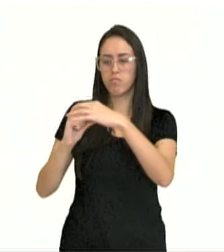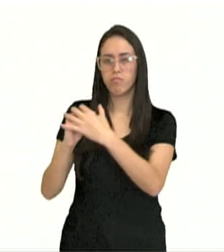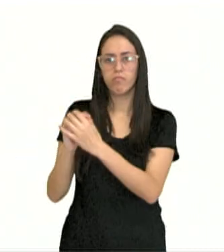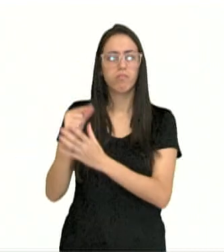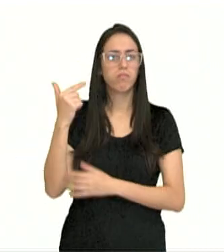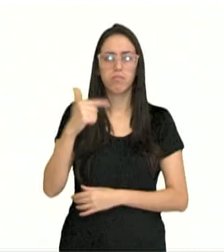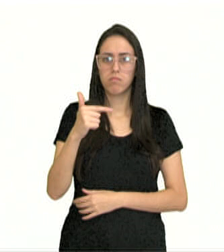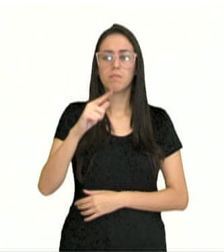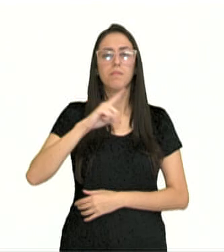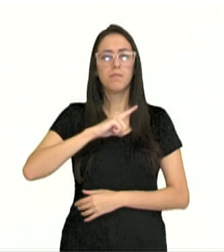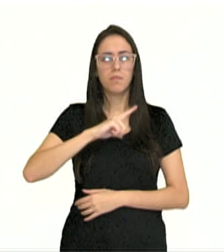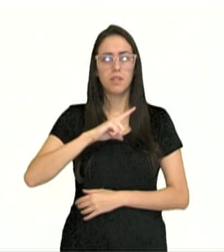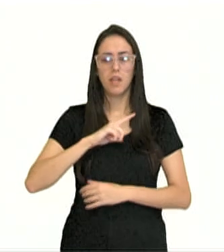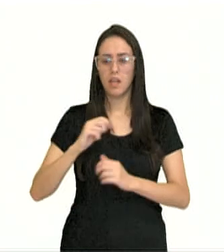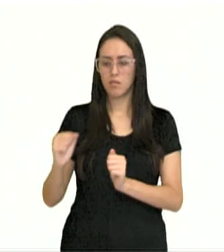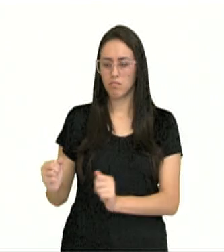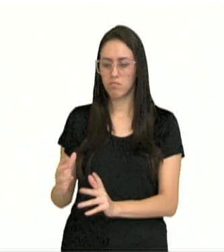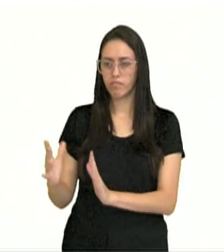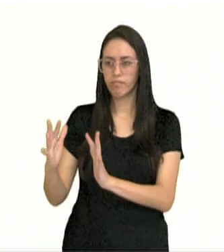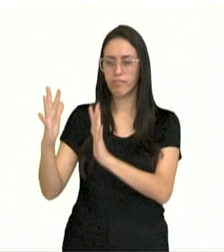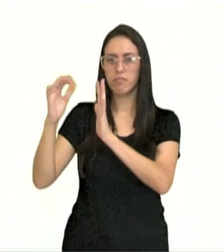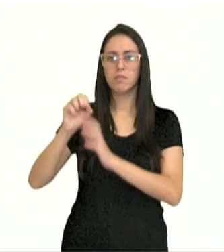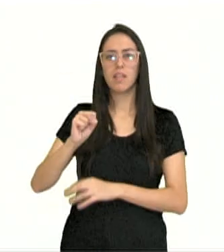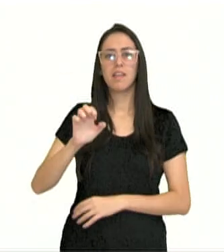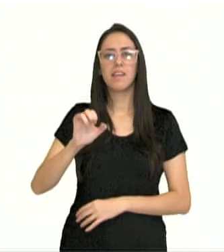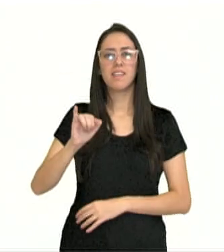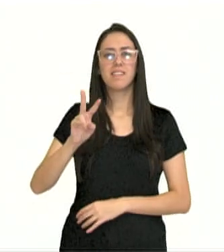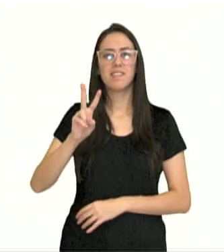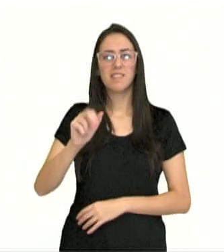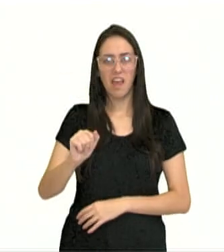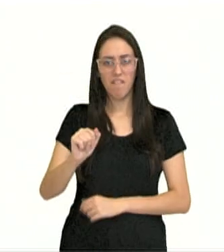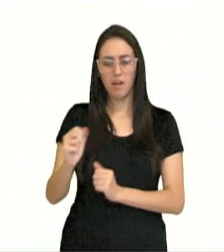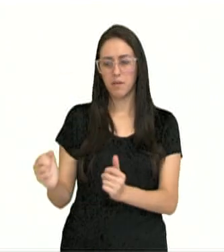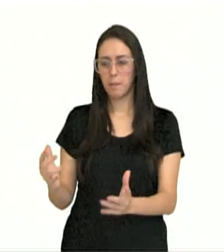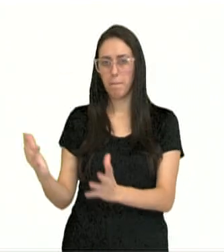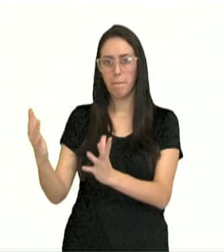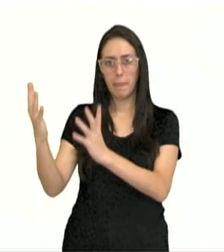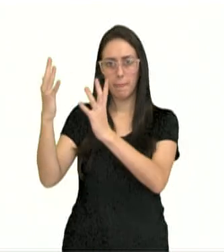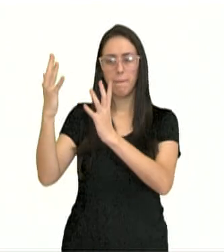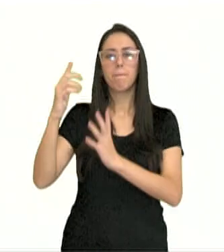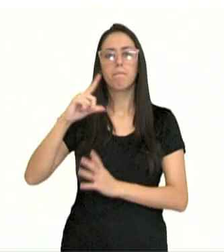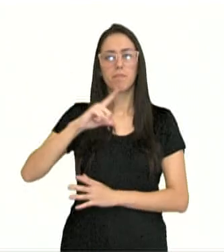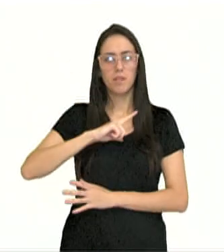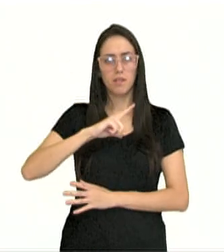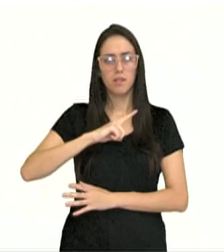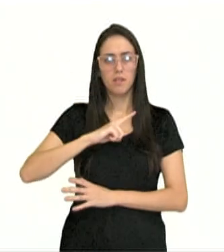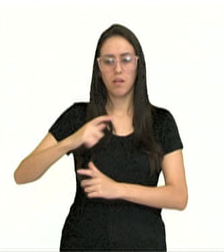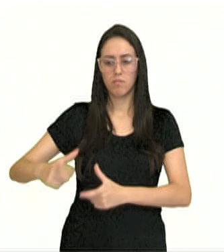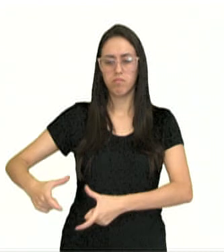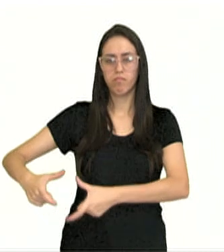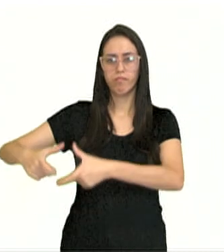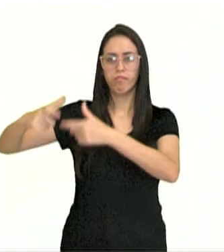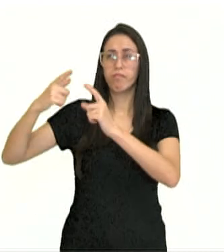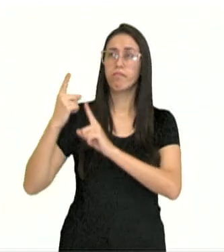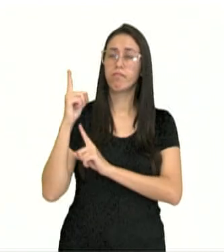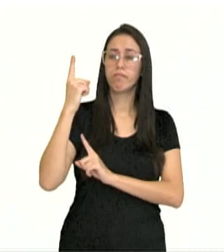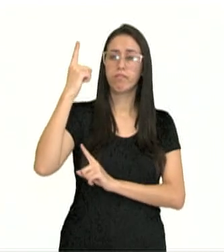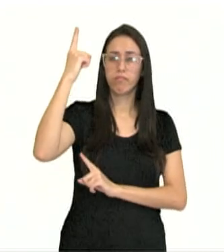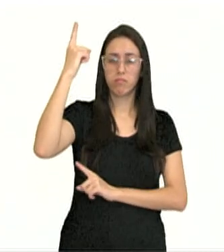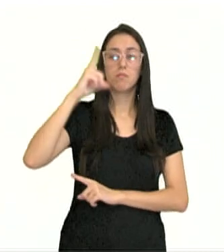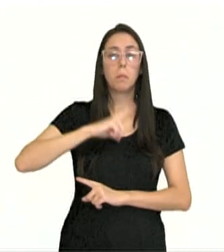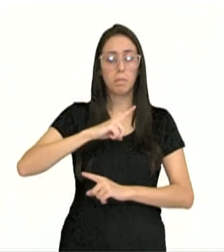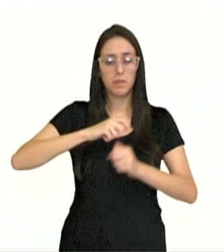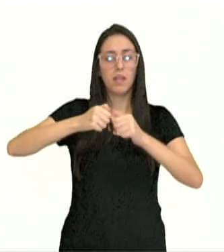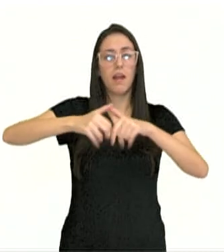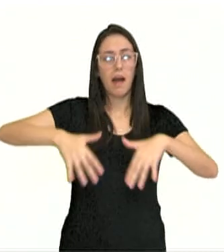vasos condutores, tanto de seiva bruta quanto de seiva elaborada, que possibilitou um grande porte, uma grande altura. Possuem